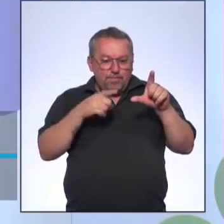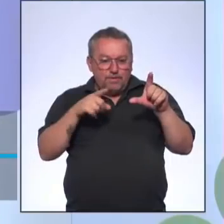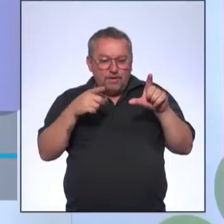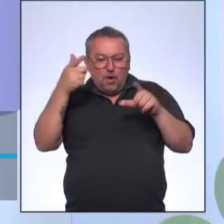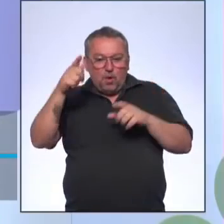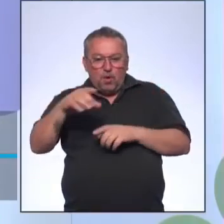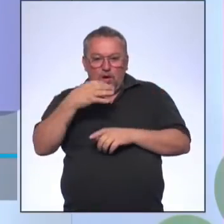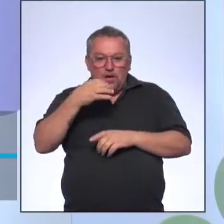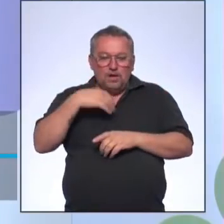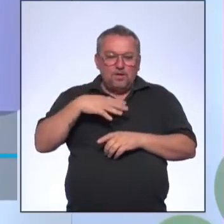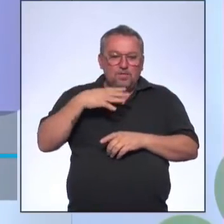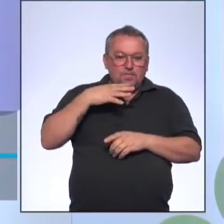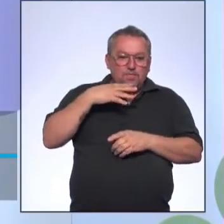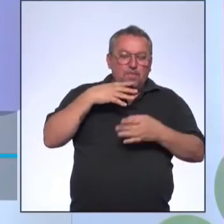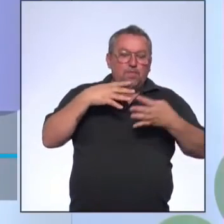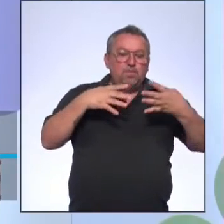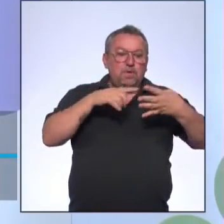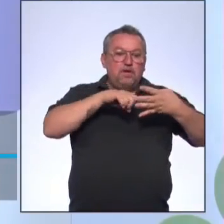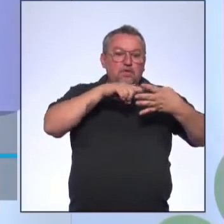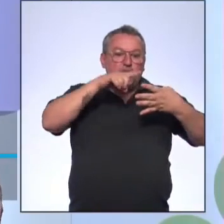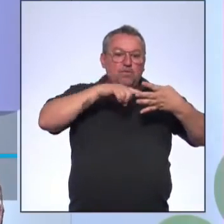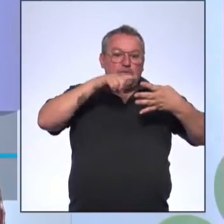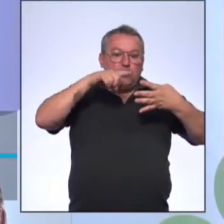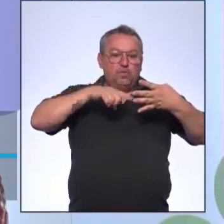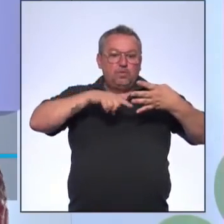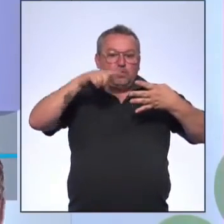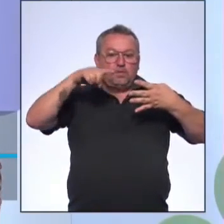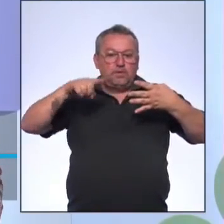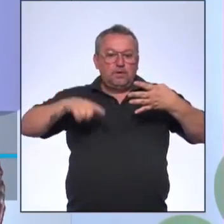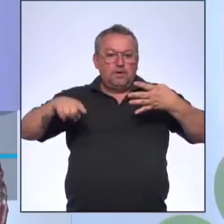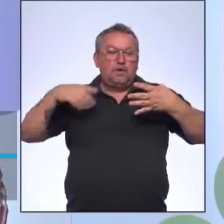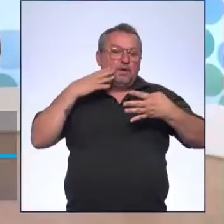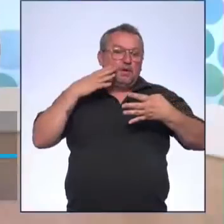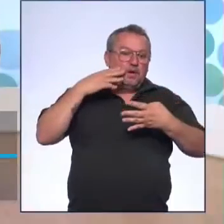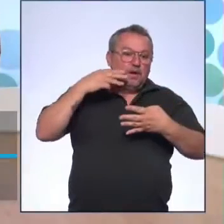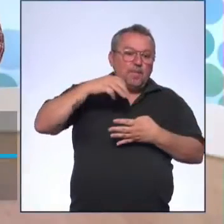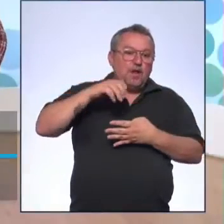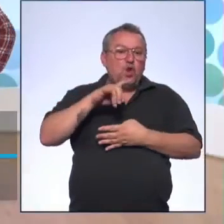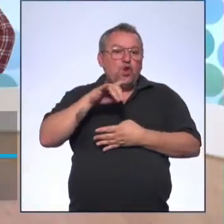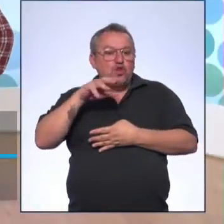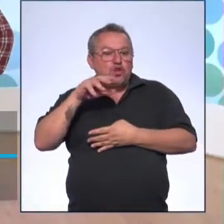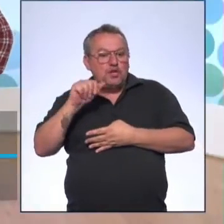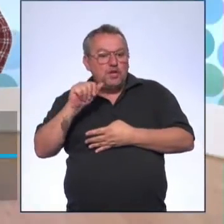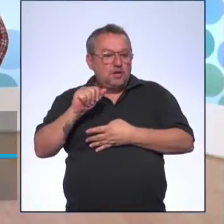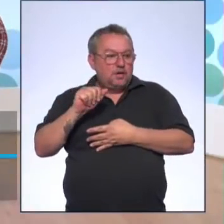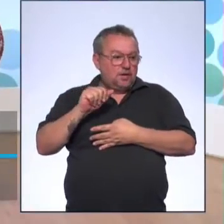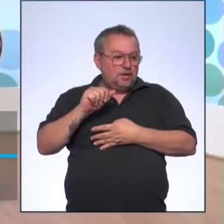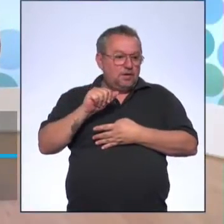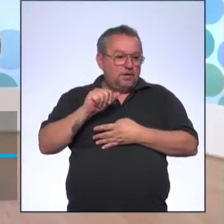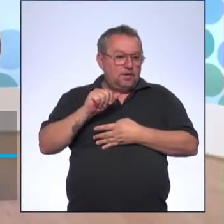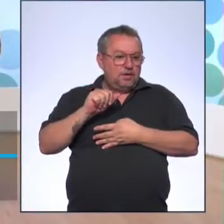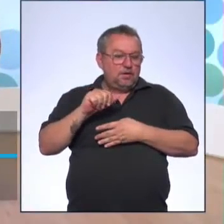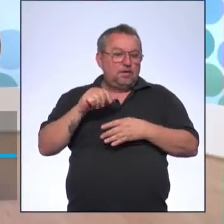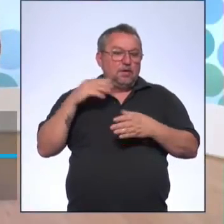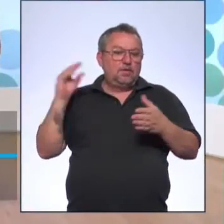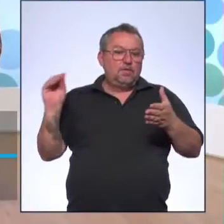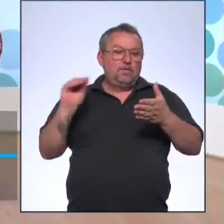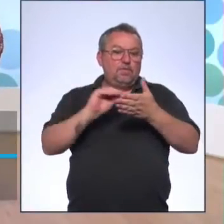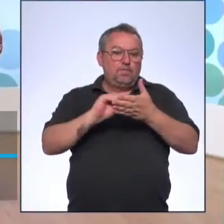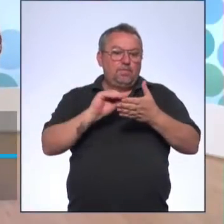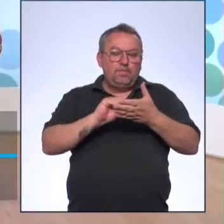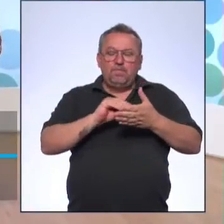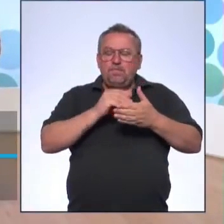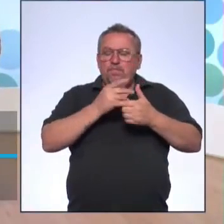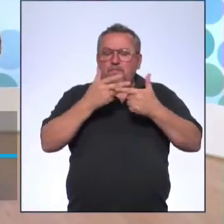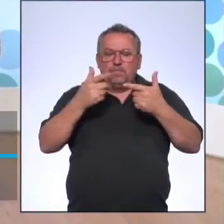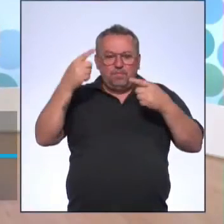que conhecer a leitura de partitura, outros acreditam que tem que saber a melodia. Enfim, né? Eles colocam assim